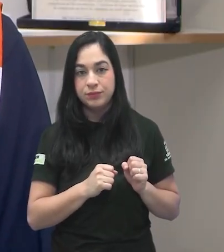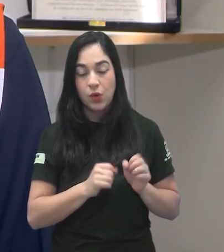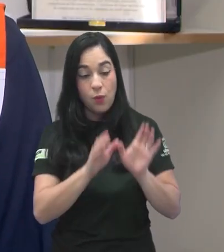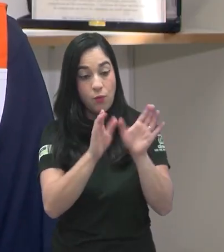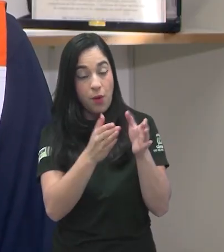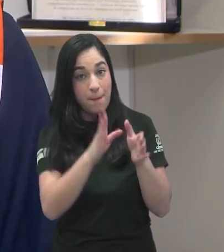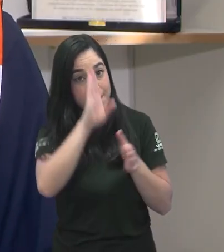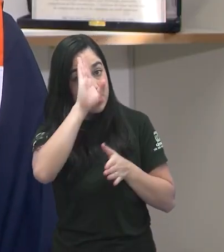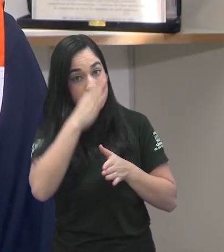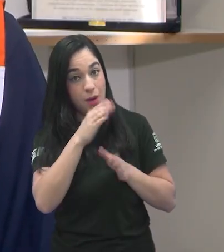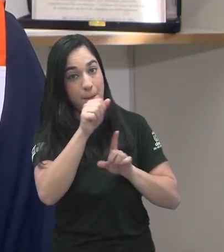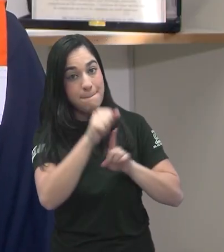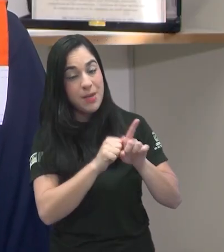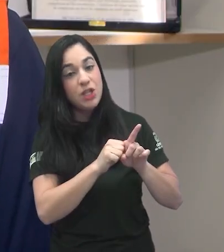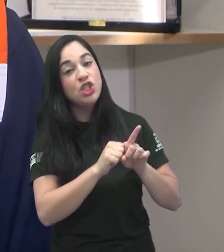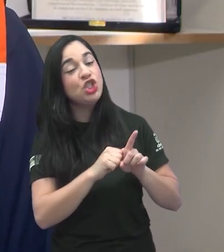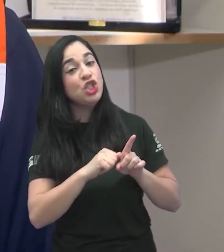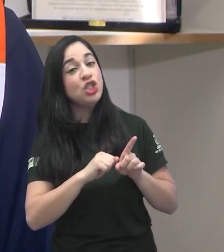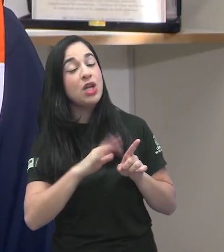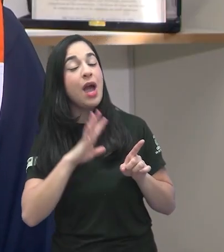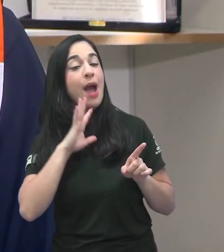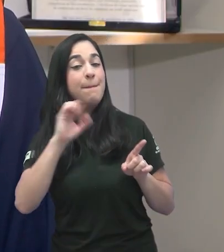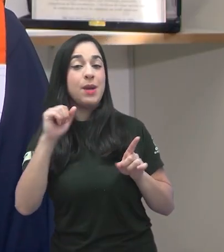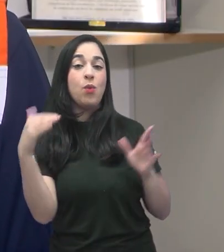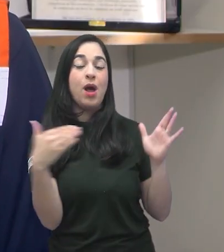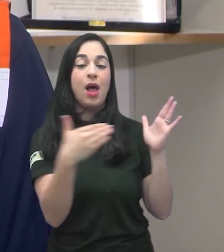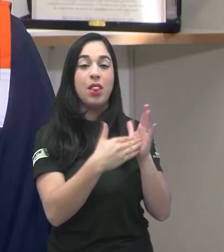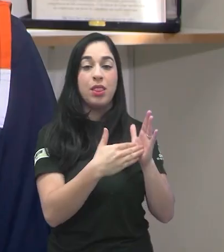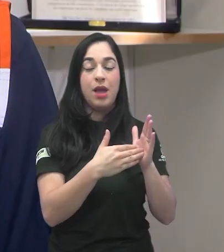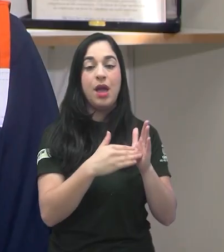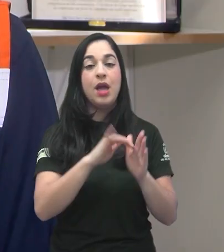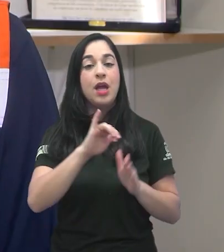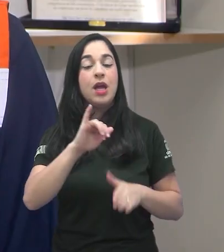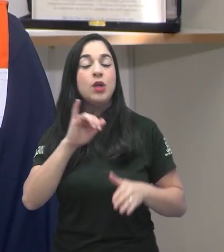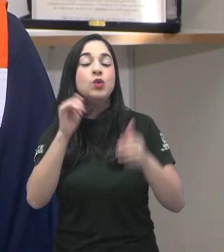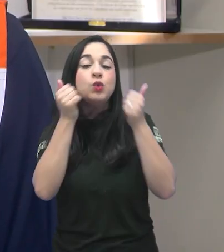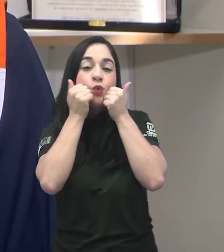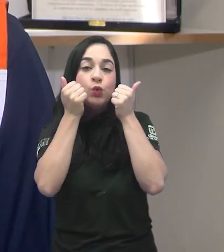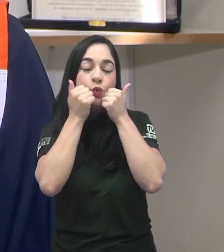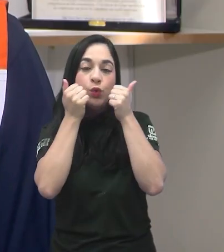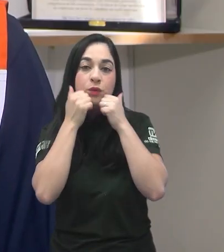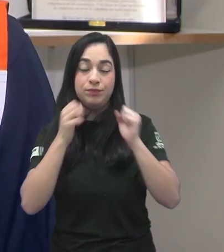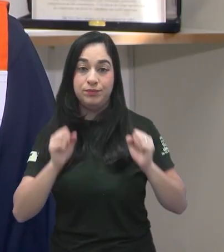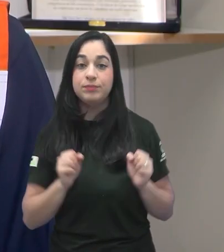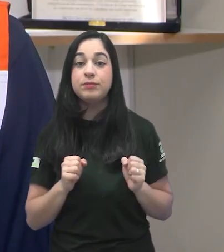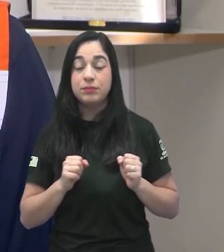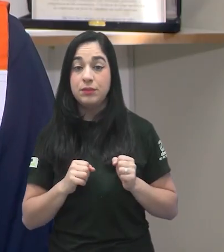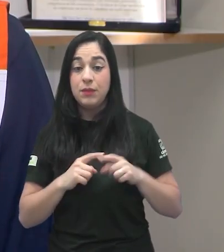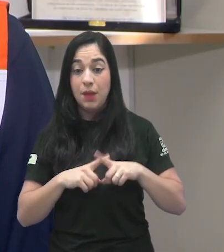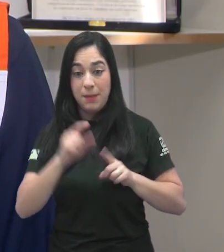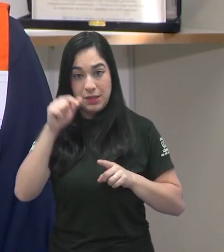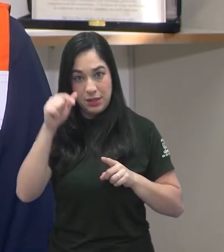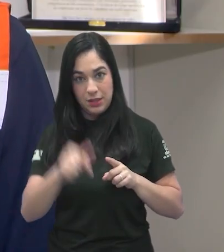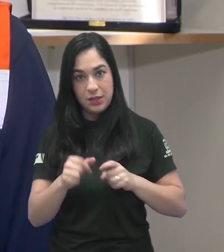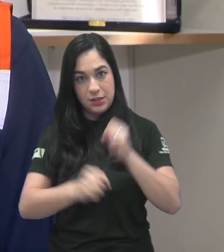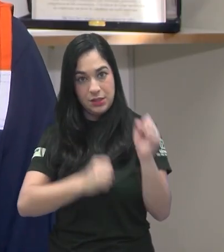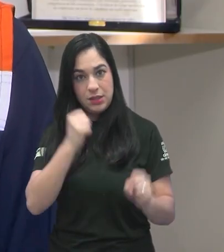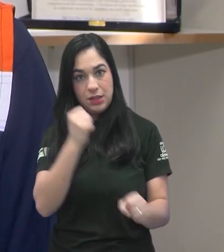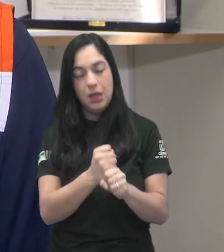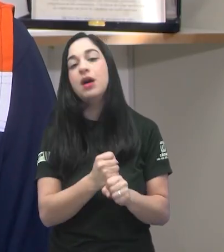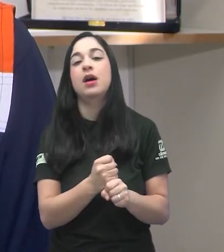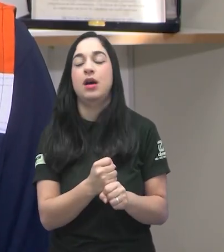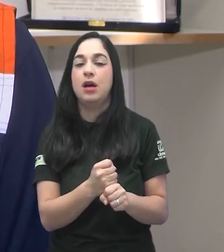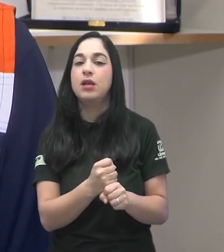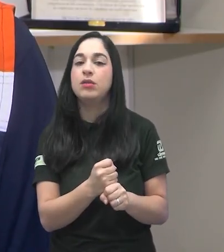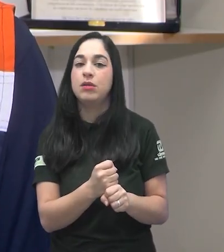de abril a julho. Esse ano, nós tivemos o início das ocorrências de fogo com balão a partir